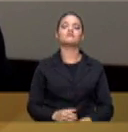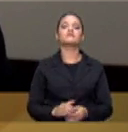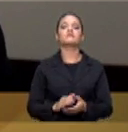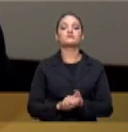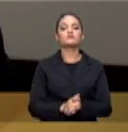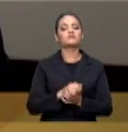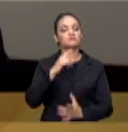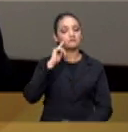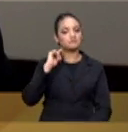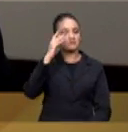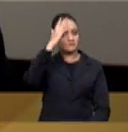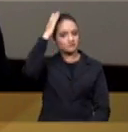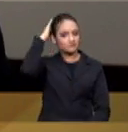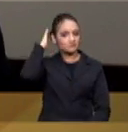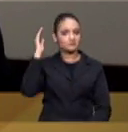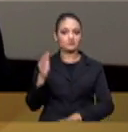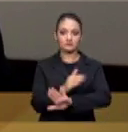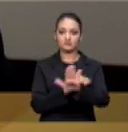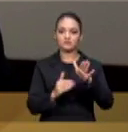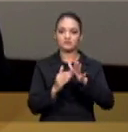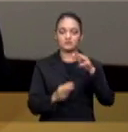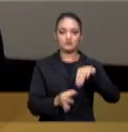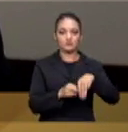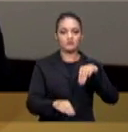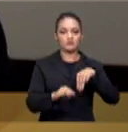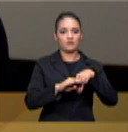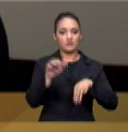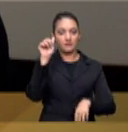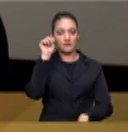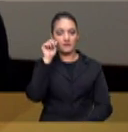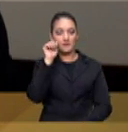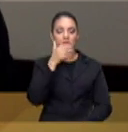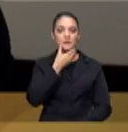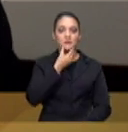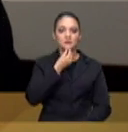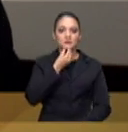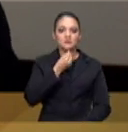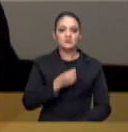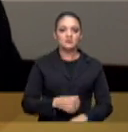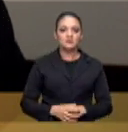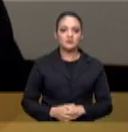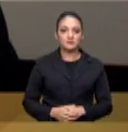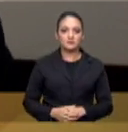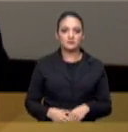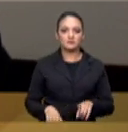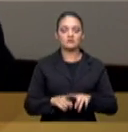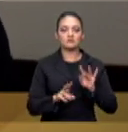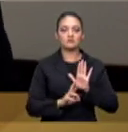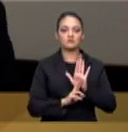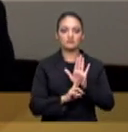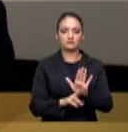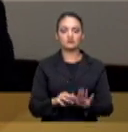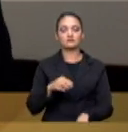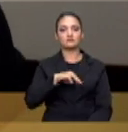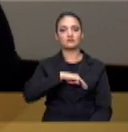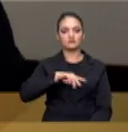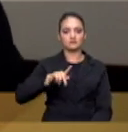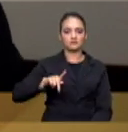relator, excelentíssimos ministros, excelentíssimas ministras, excelentíssimo representante do Ministério